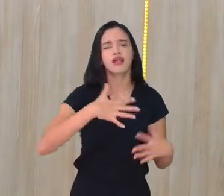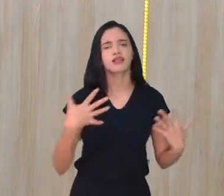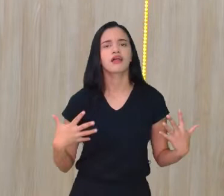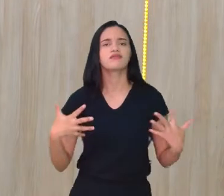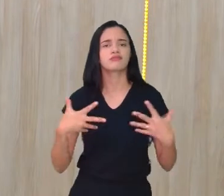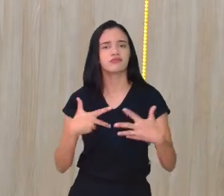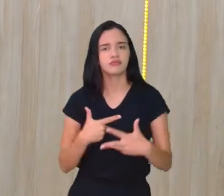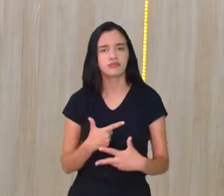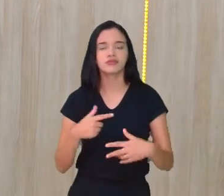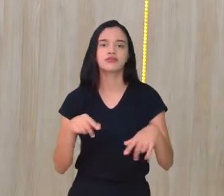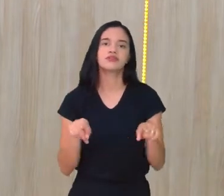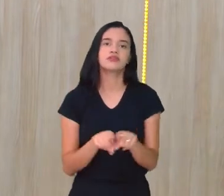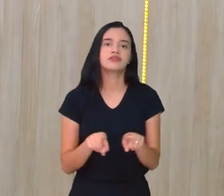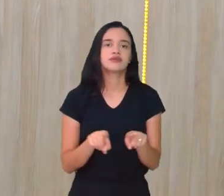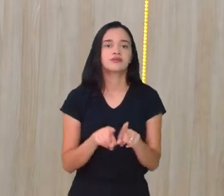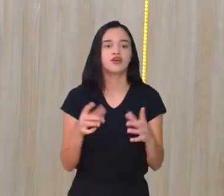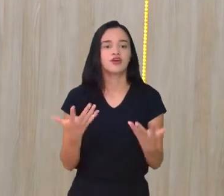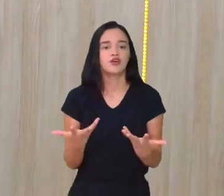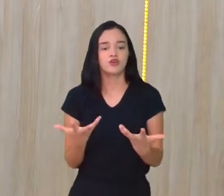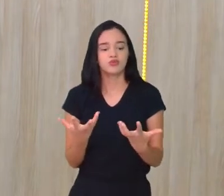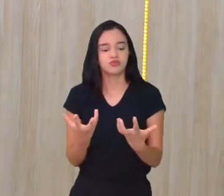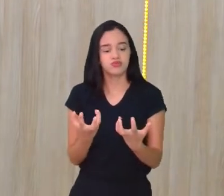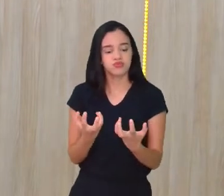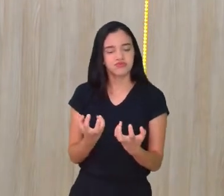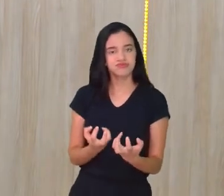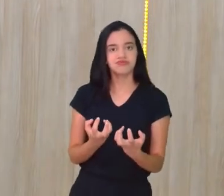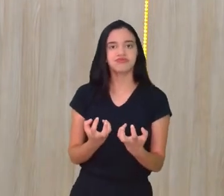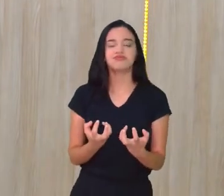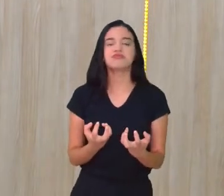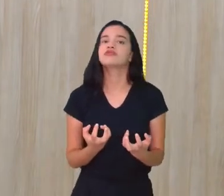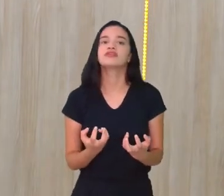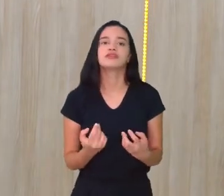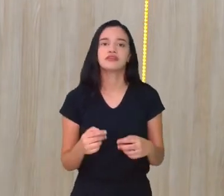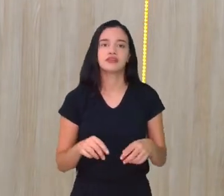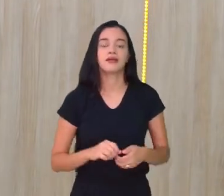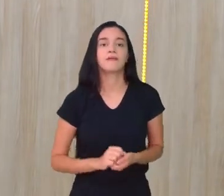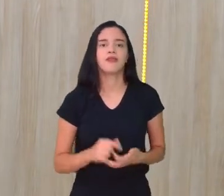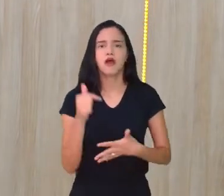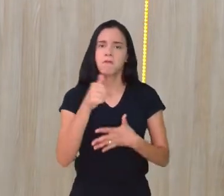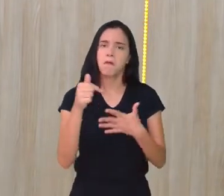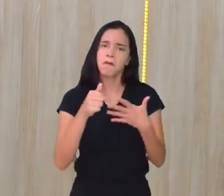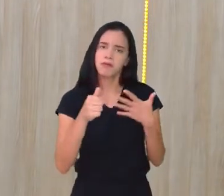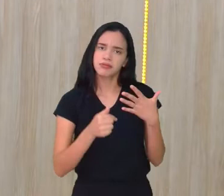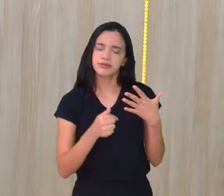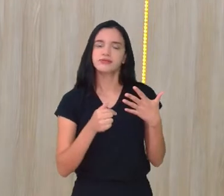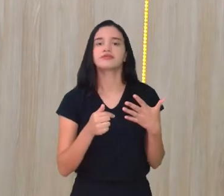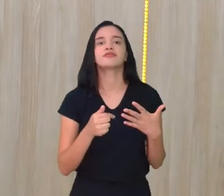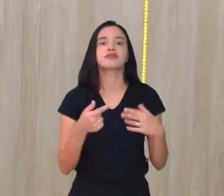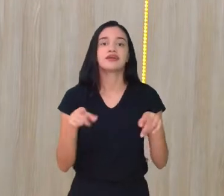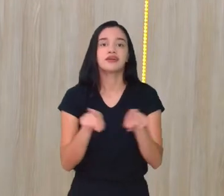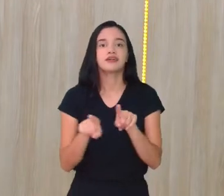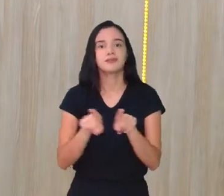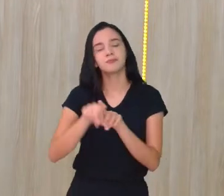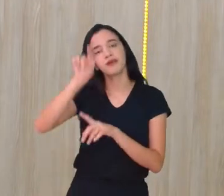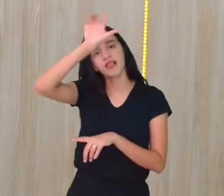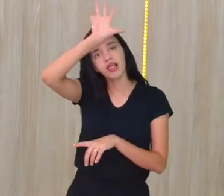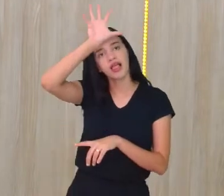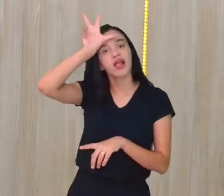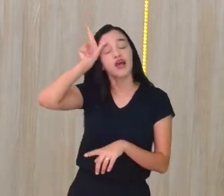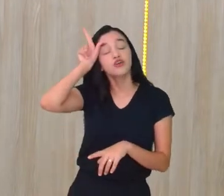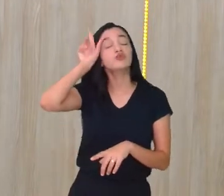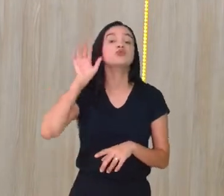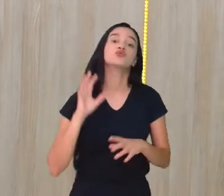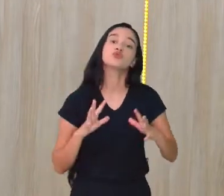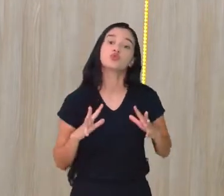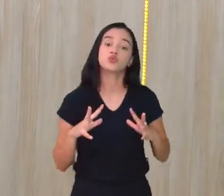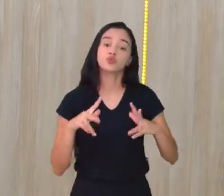natural, caatinga, cerrado, os pampas, a nossa Amazônia. Tudo isso